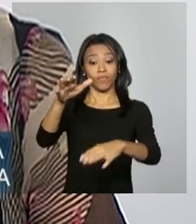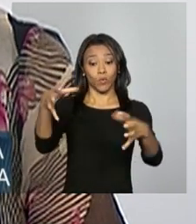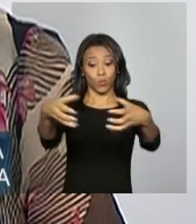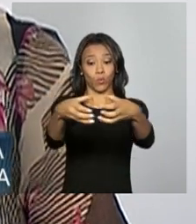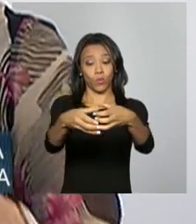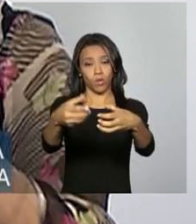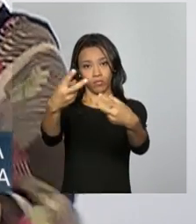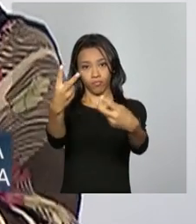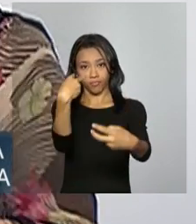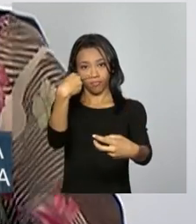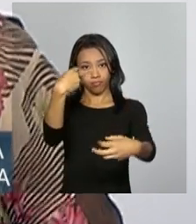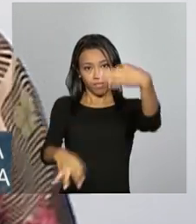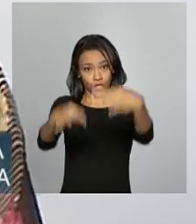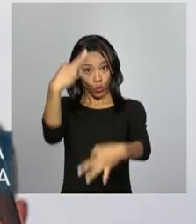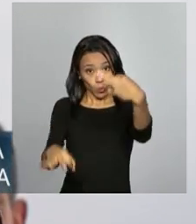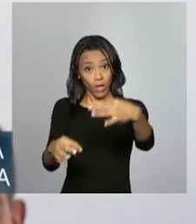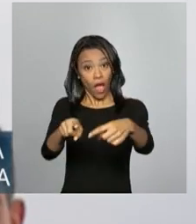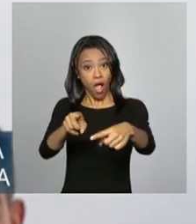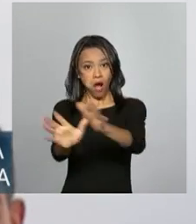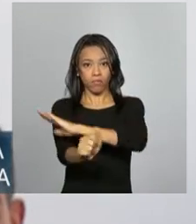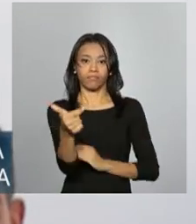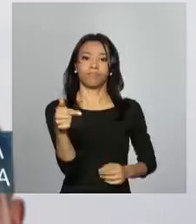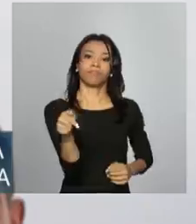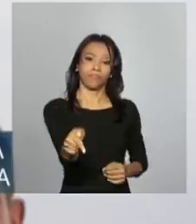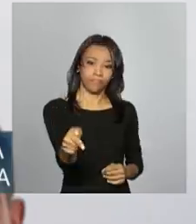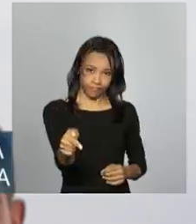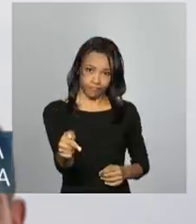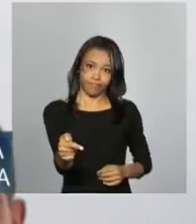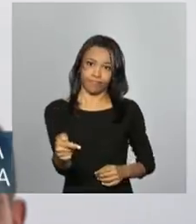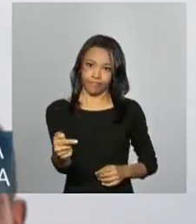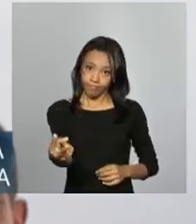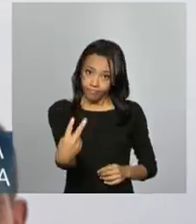quem me julga, é corrupto.